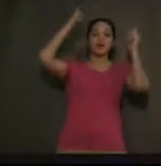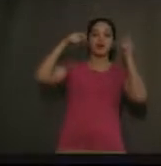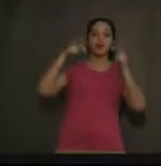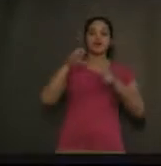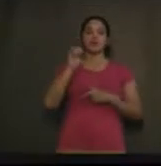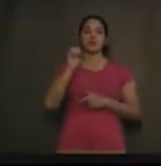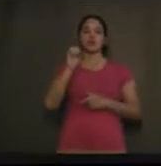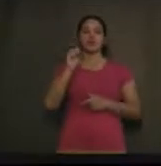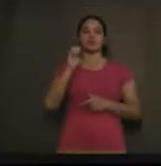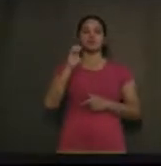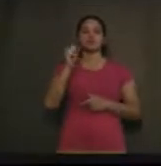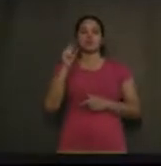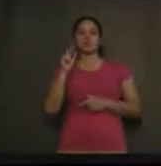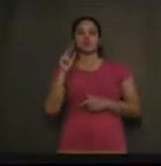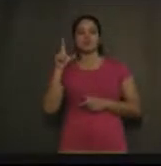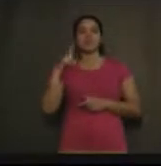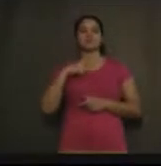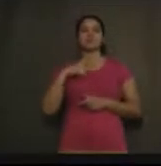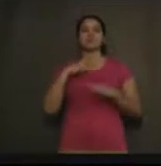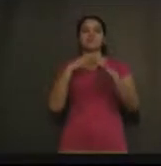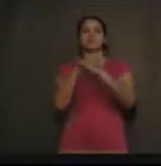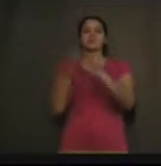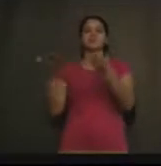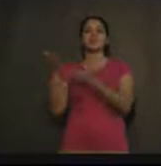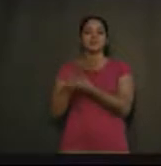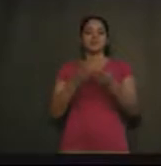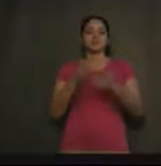história pelo início,